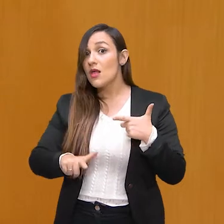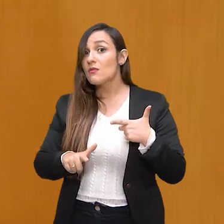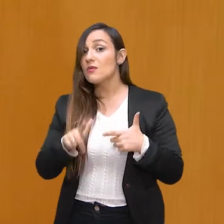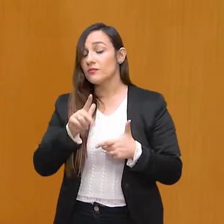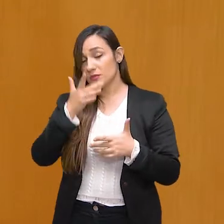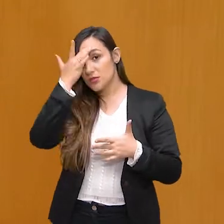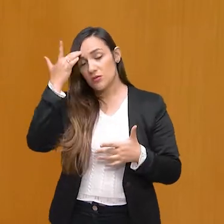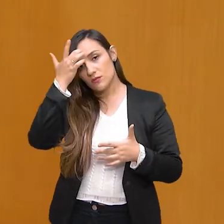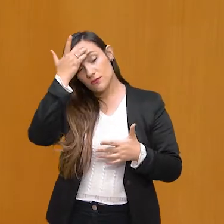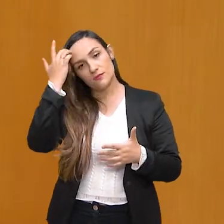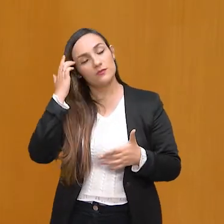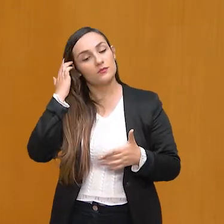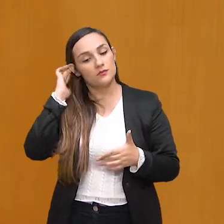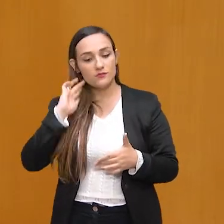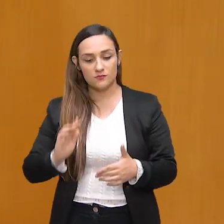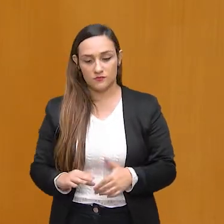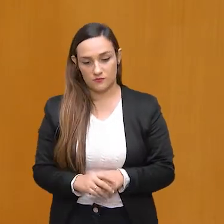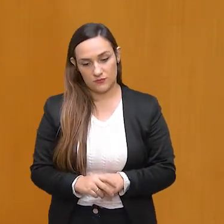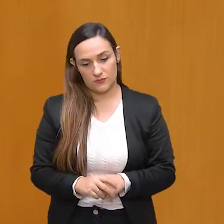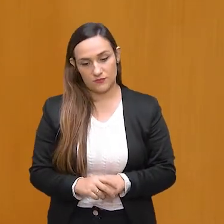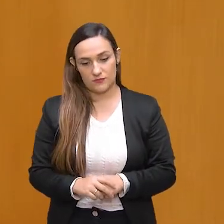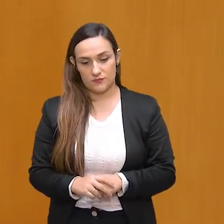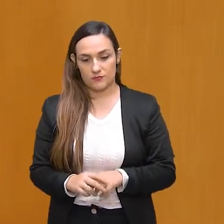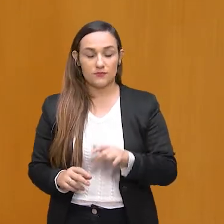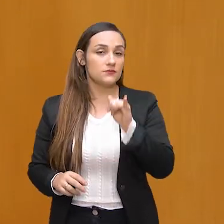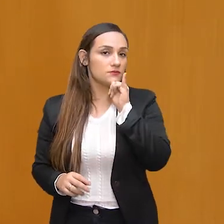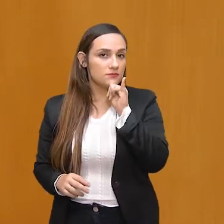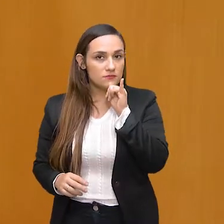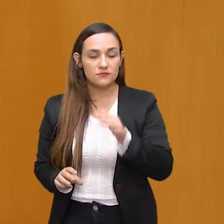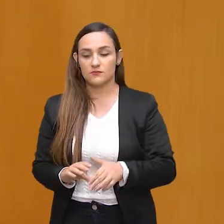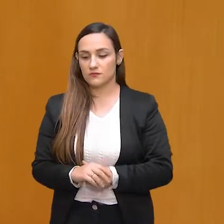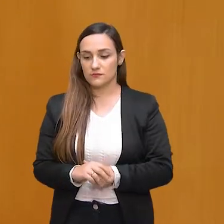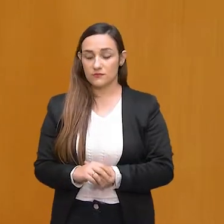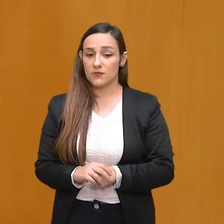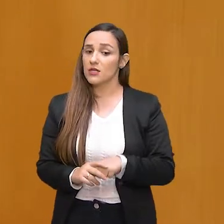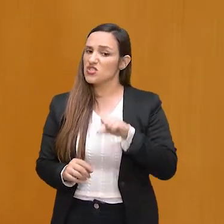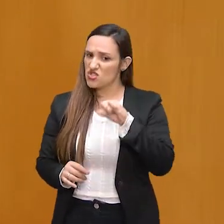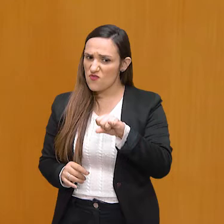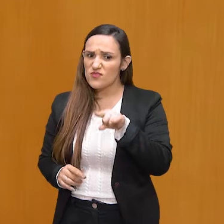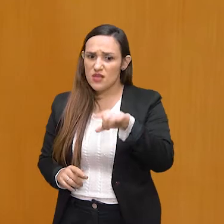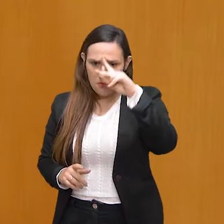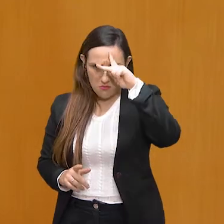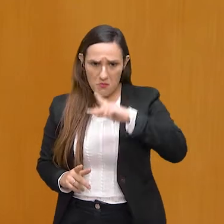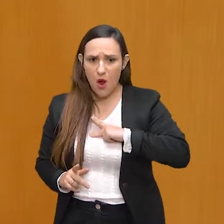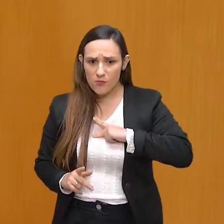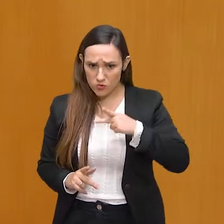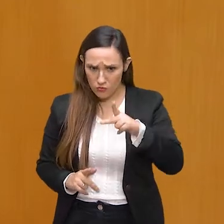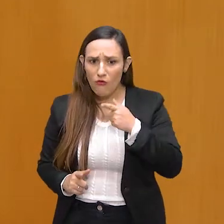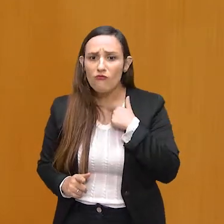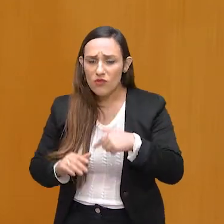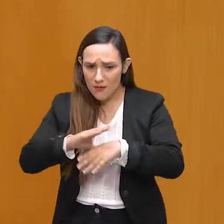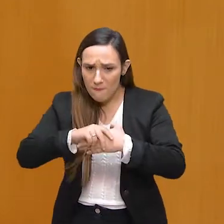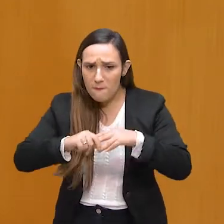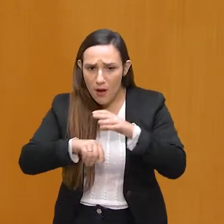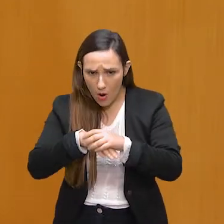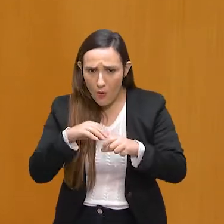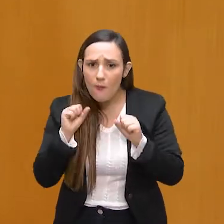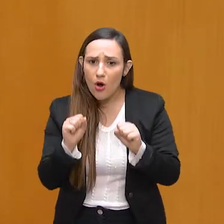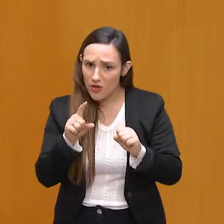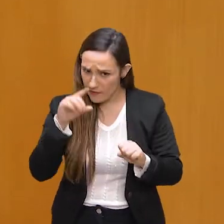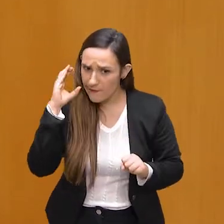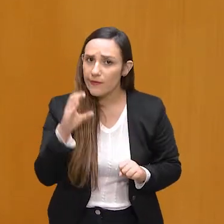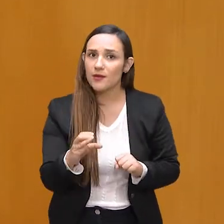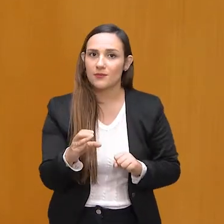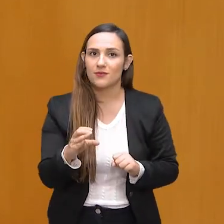problemas das pessoas, inclusive dizendo para as pessoas que se elas agirem por conta própria, elas estarão cometendo um crime, tem que ter